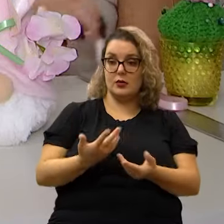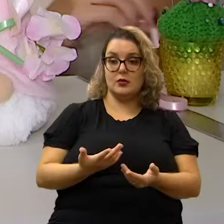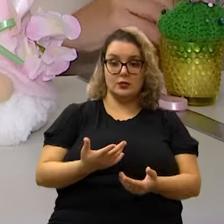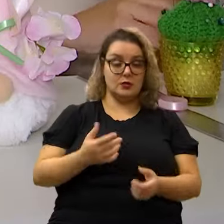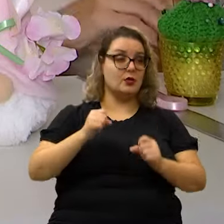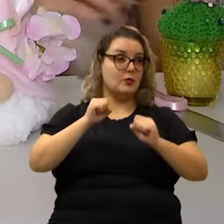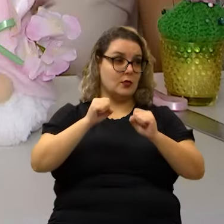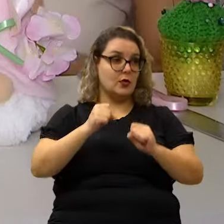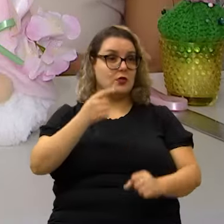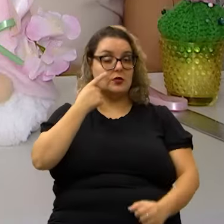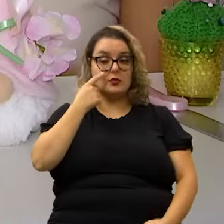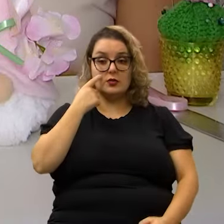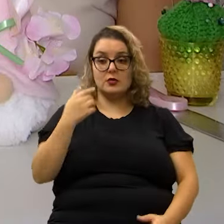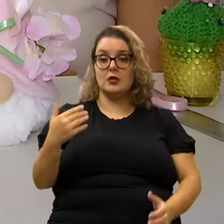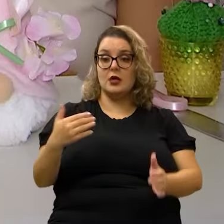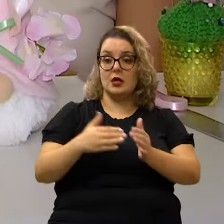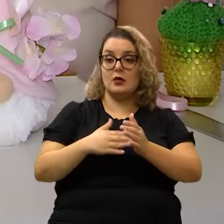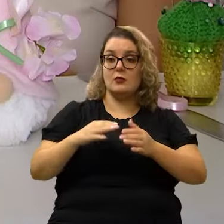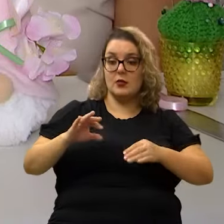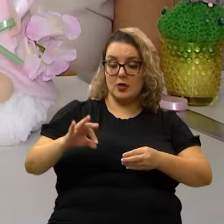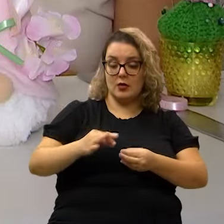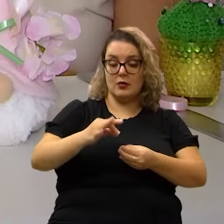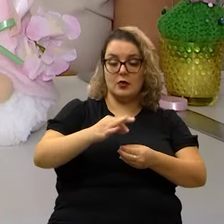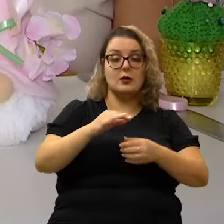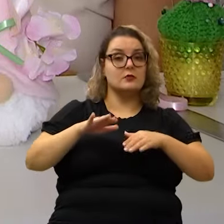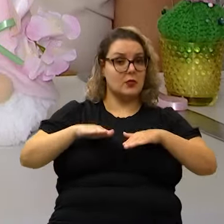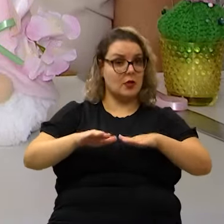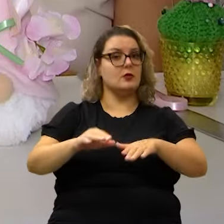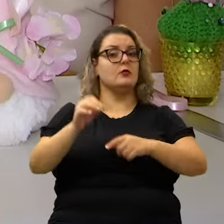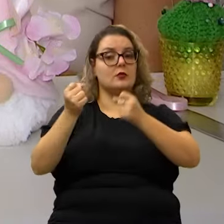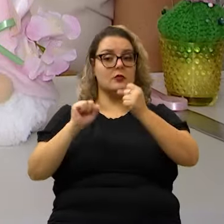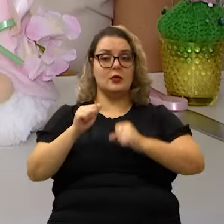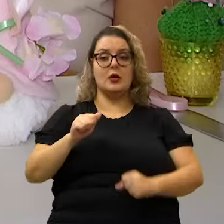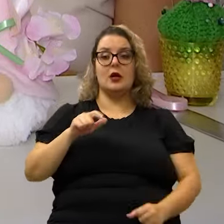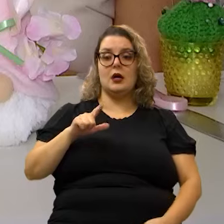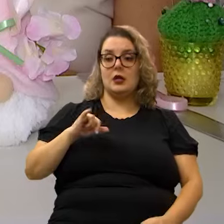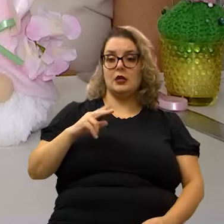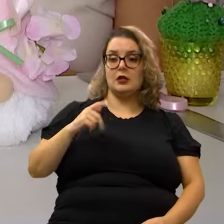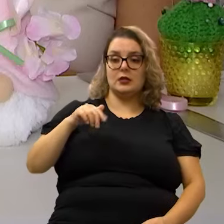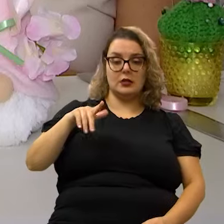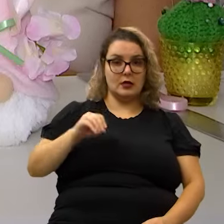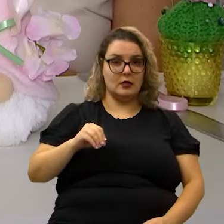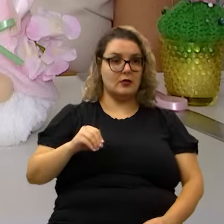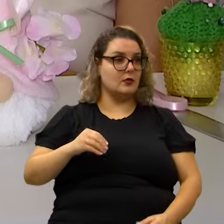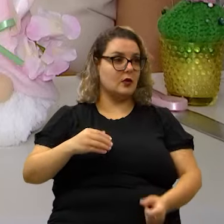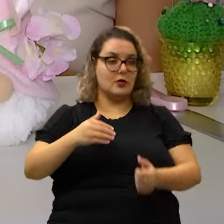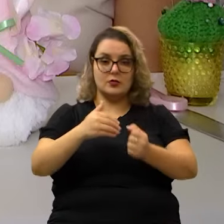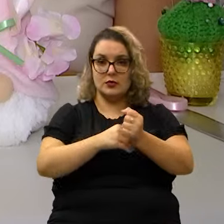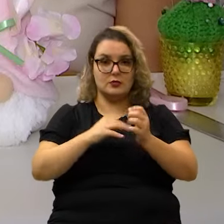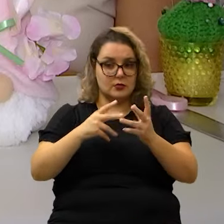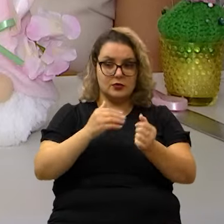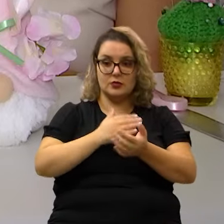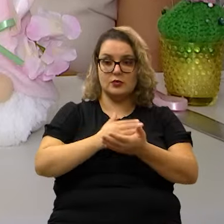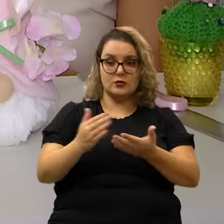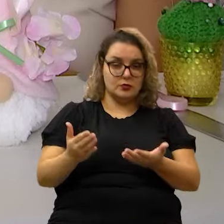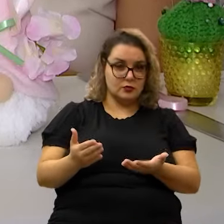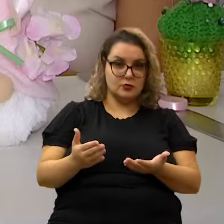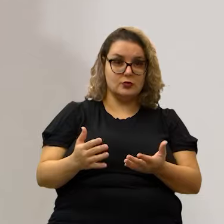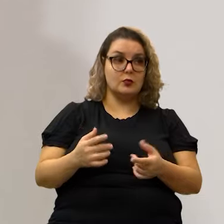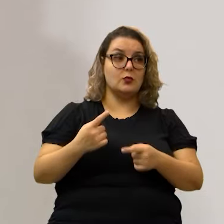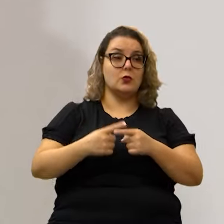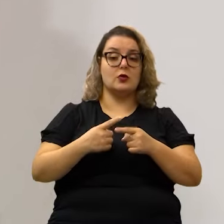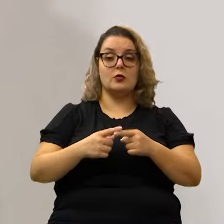gente pode ver até mesmo na costura mesmo, industrial. O alinhavo é a chave de tudo, do começo de tudo. Por quê? O que